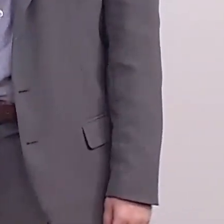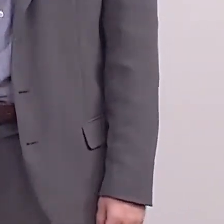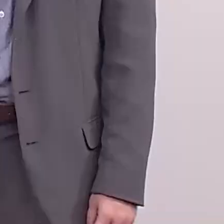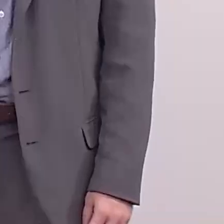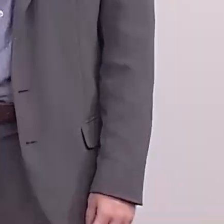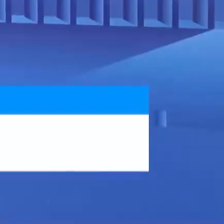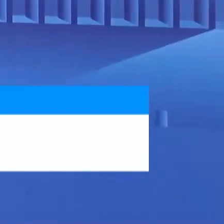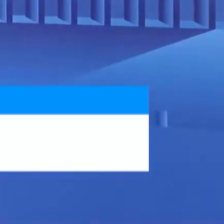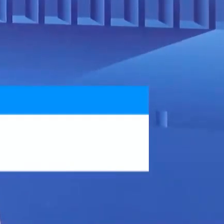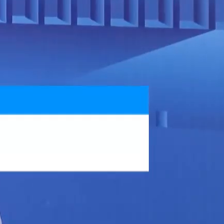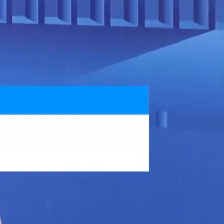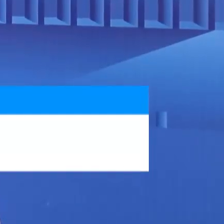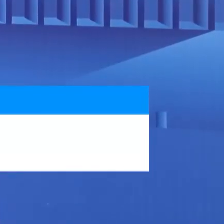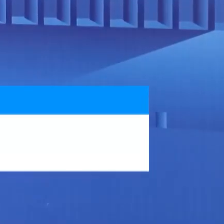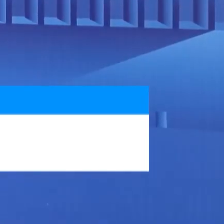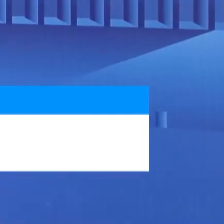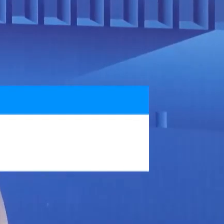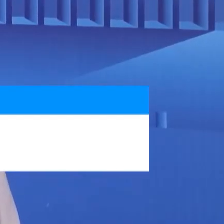com o parlamentar.